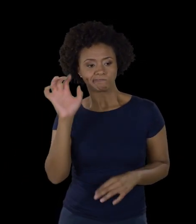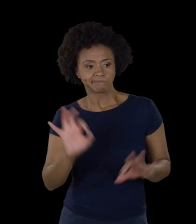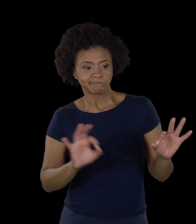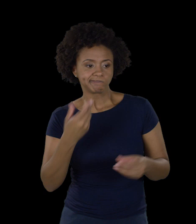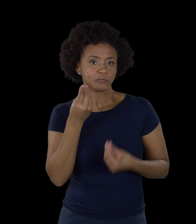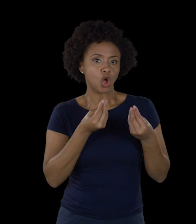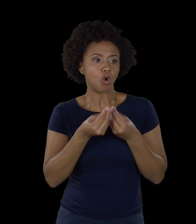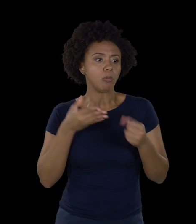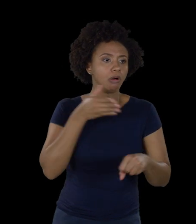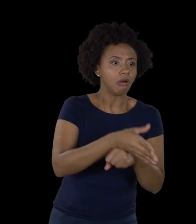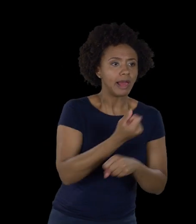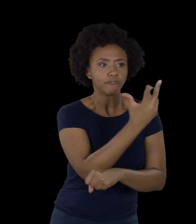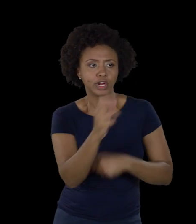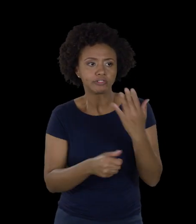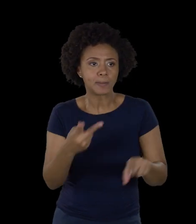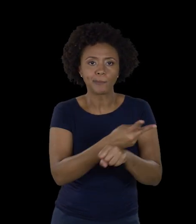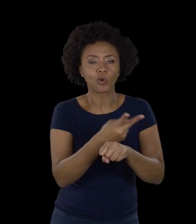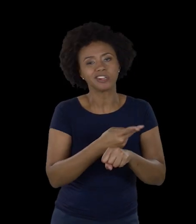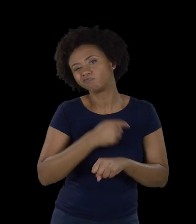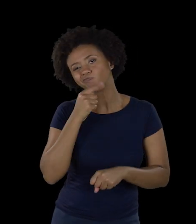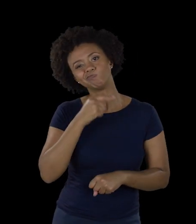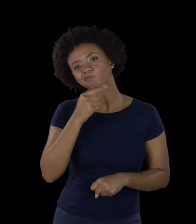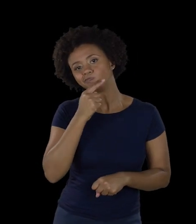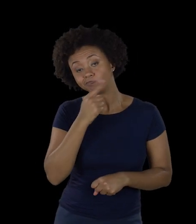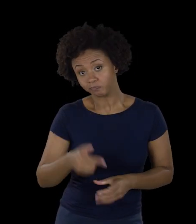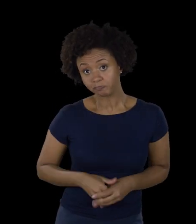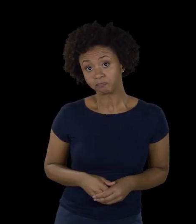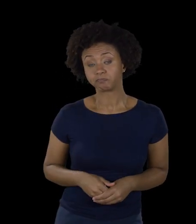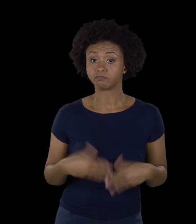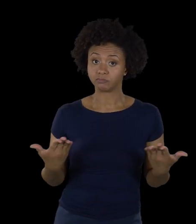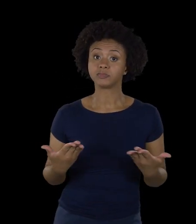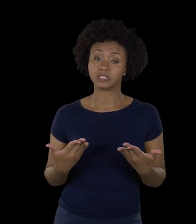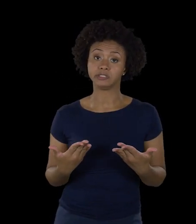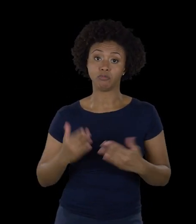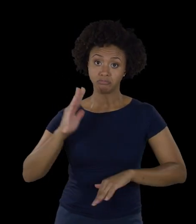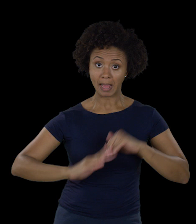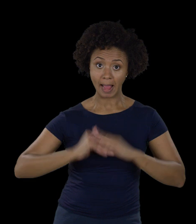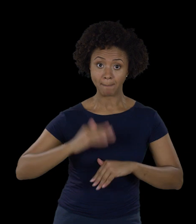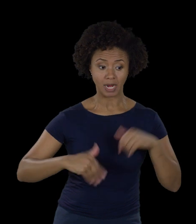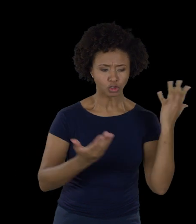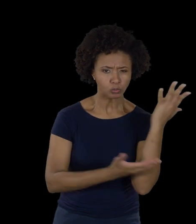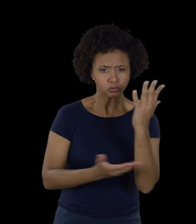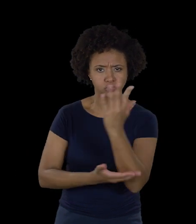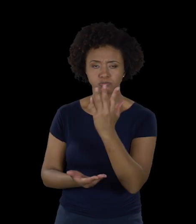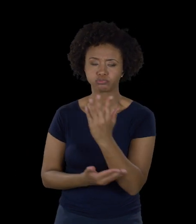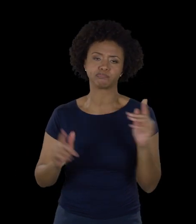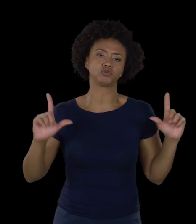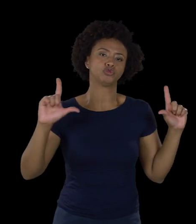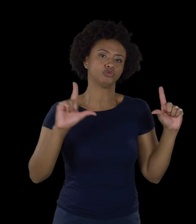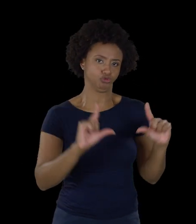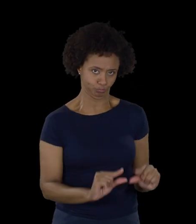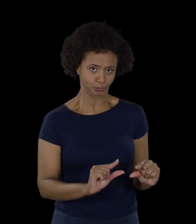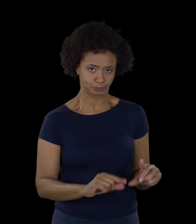o território à procura dessas árvores. Essa atividade, então, diminuiu de tamanho.